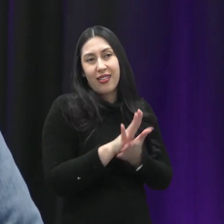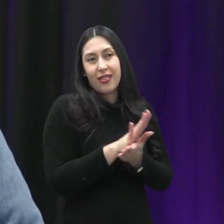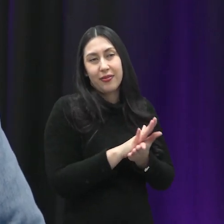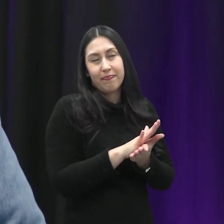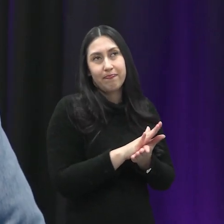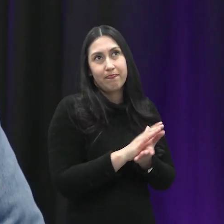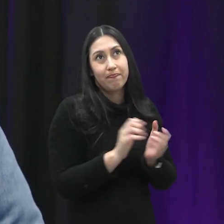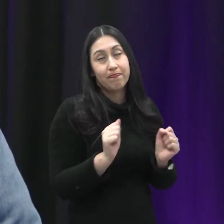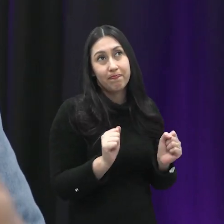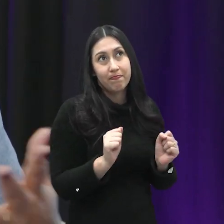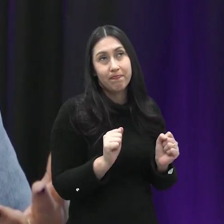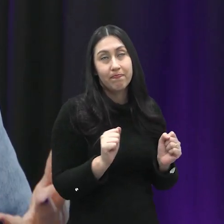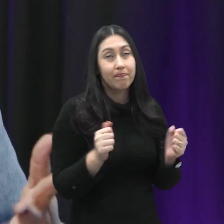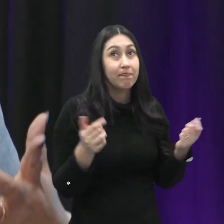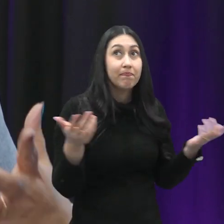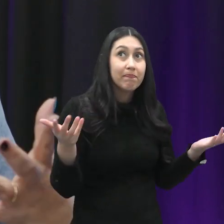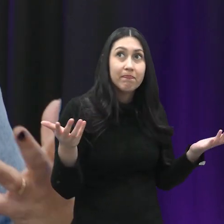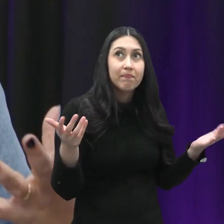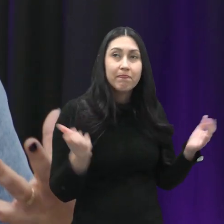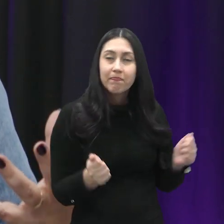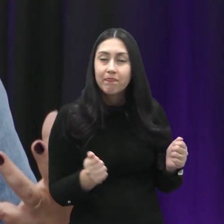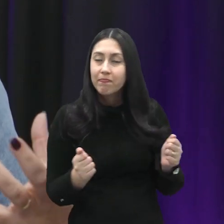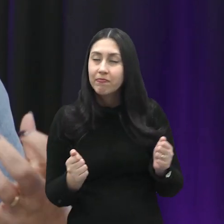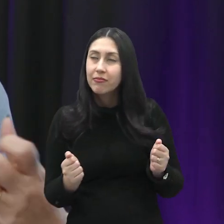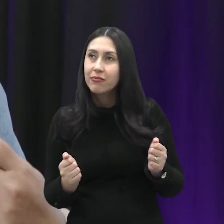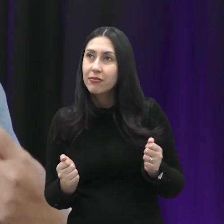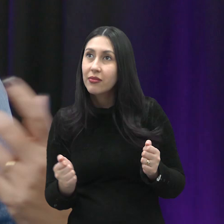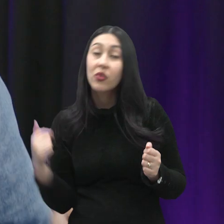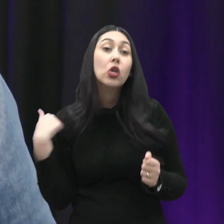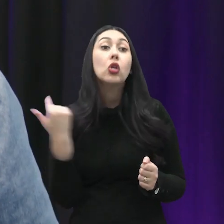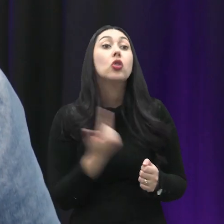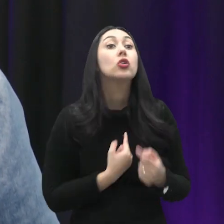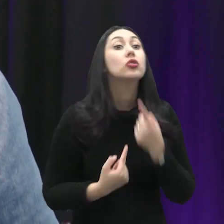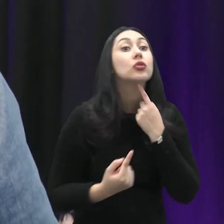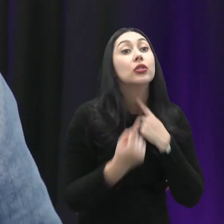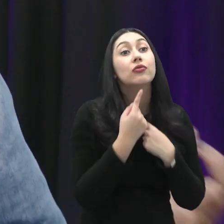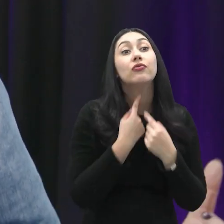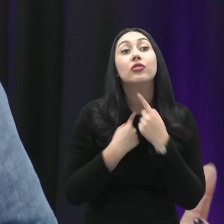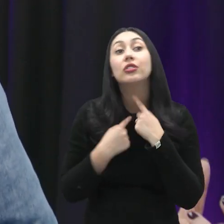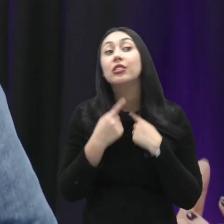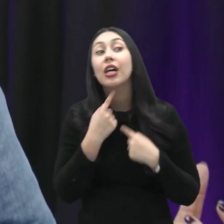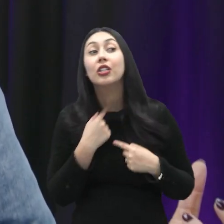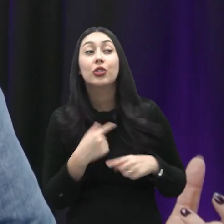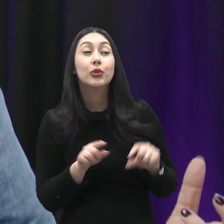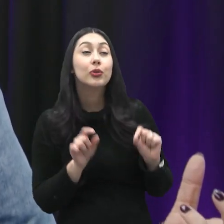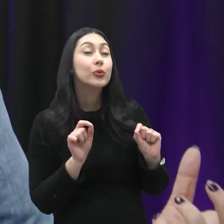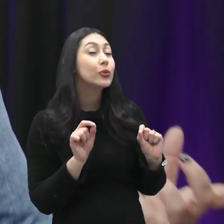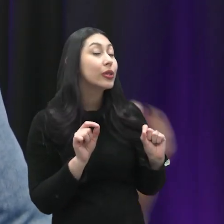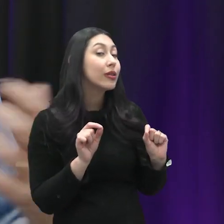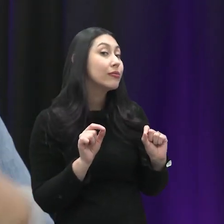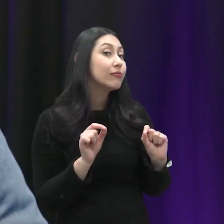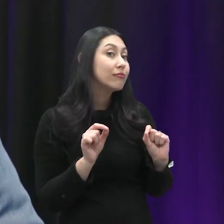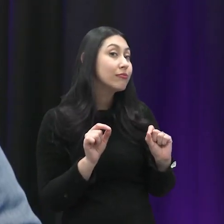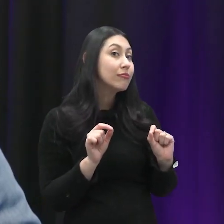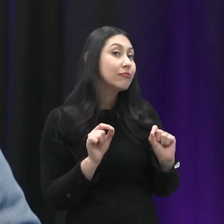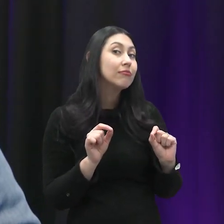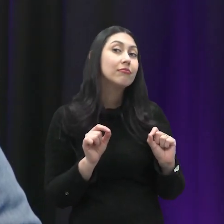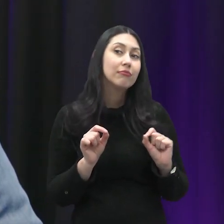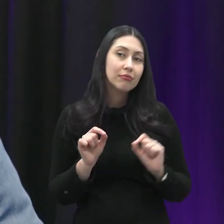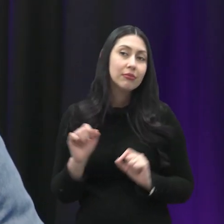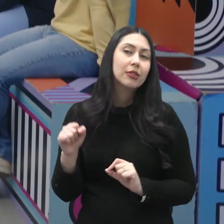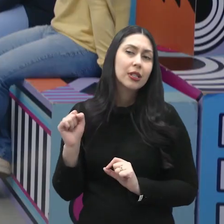O que mais? O que é que a gente deseja do outro? Sim. E é